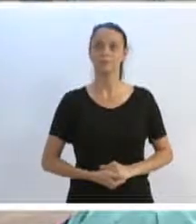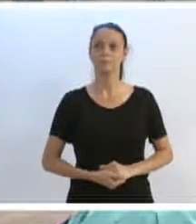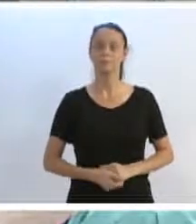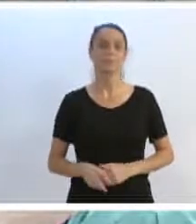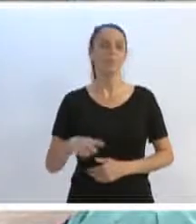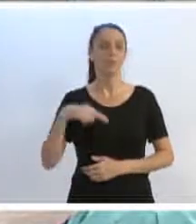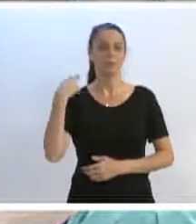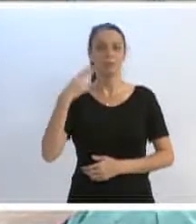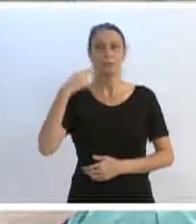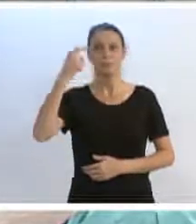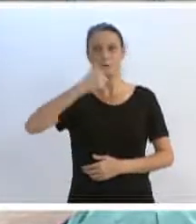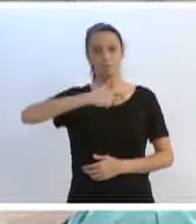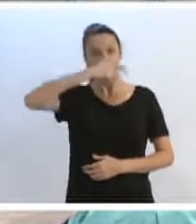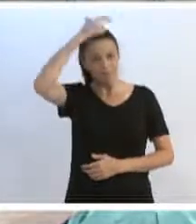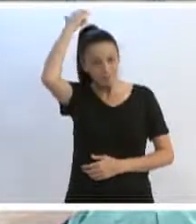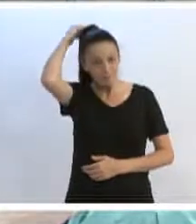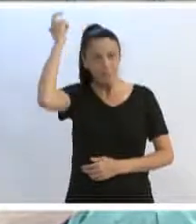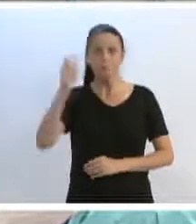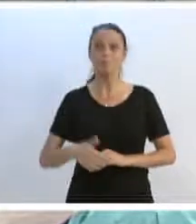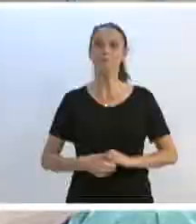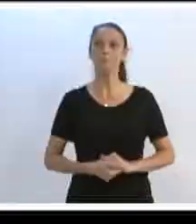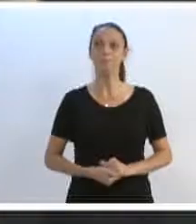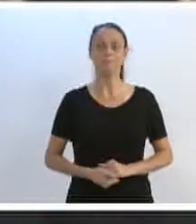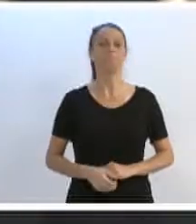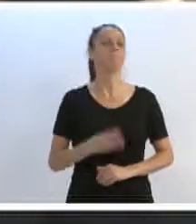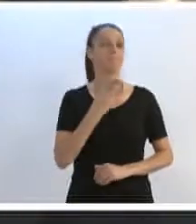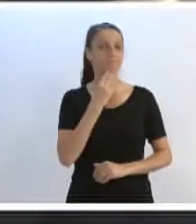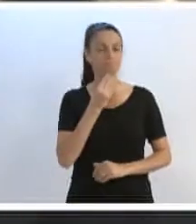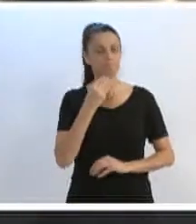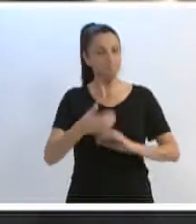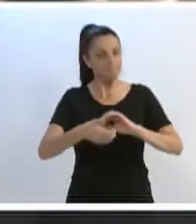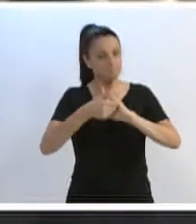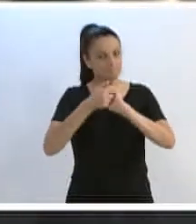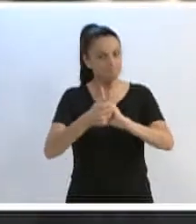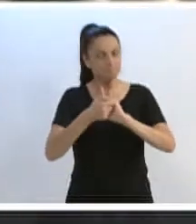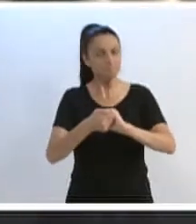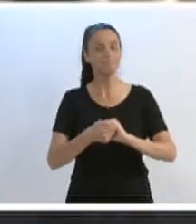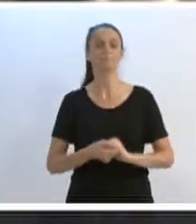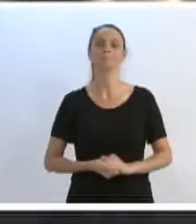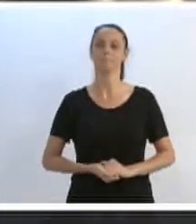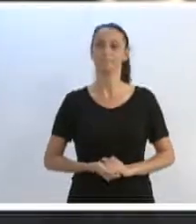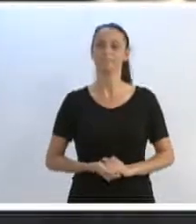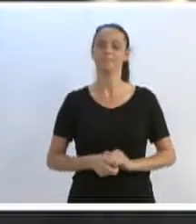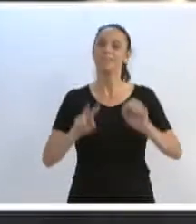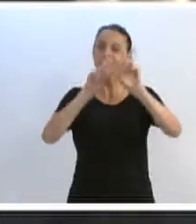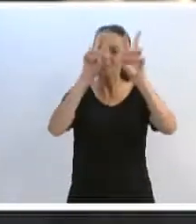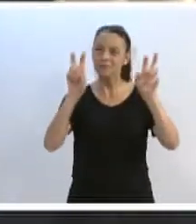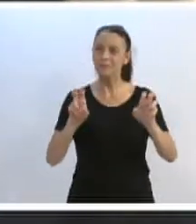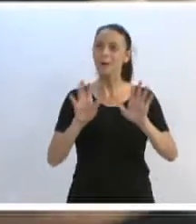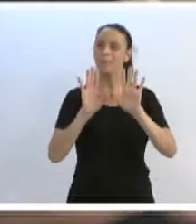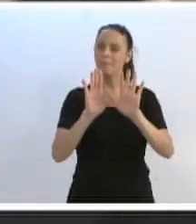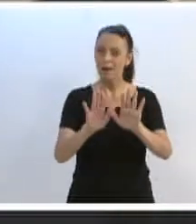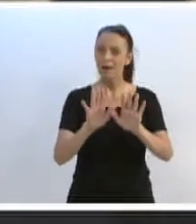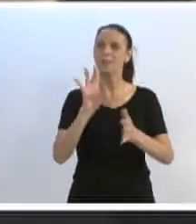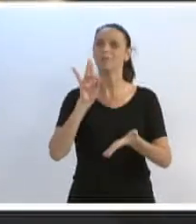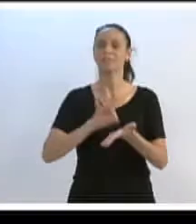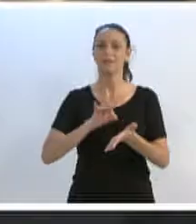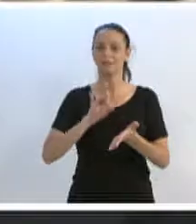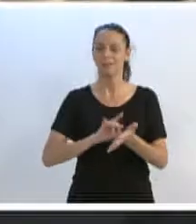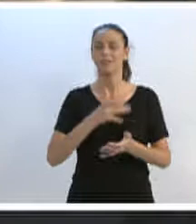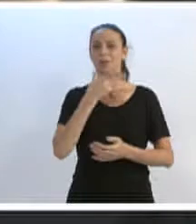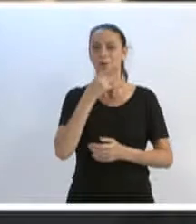Vereador Adriano Pereira, em a parte. Vereador Bruno, quero cumprimentá-lo pelo pronunciamento, mas dizer o seguinte: acho que a solução é copiar boas